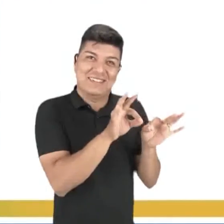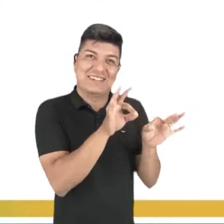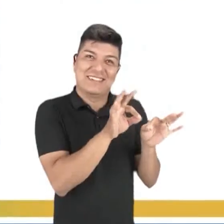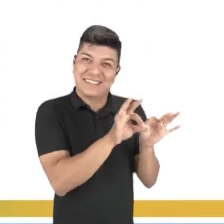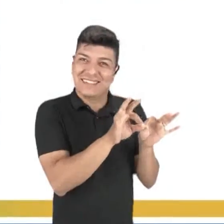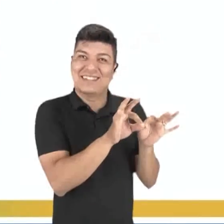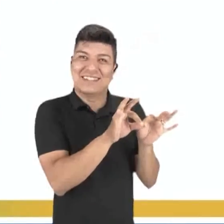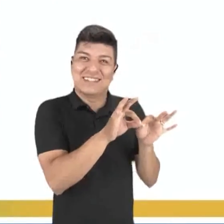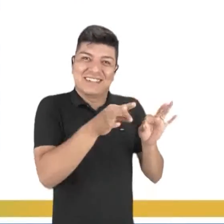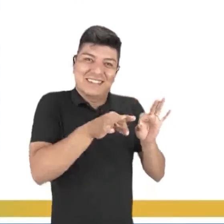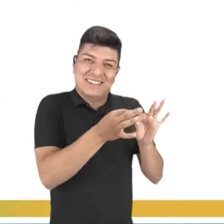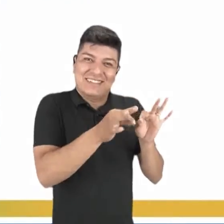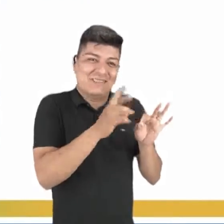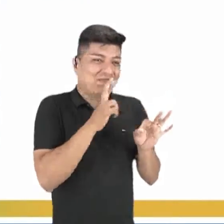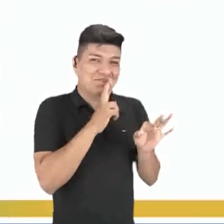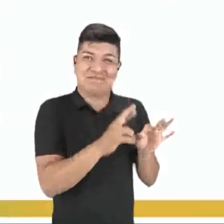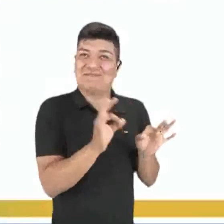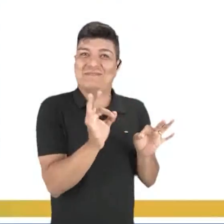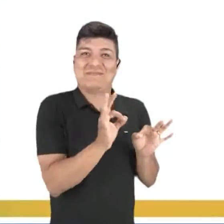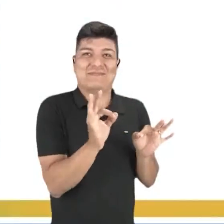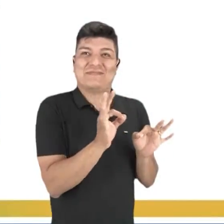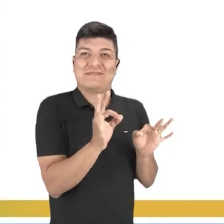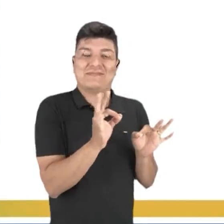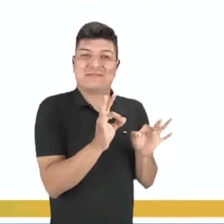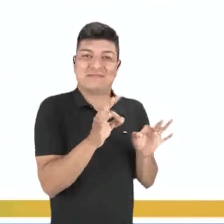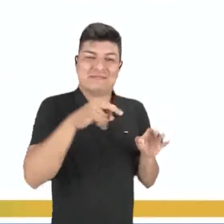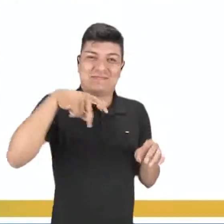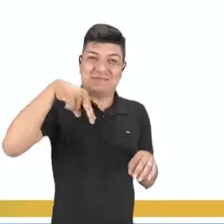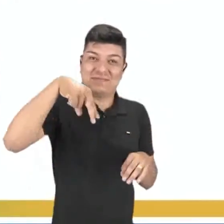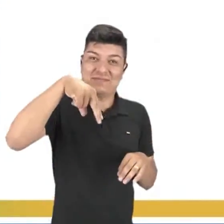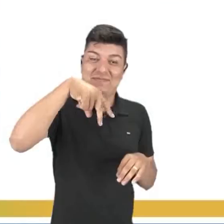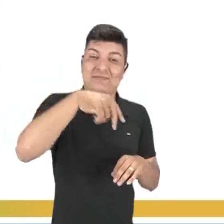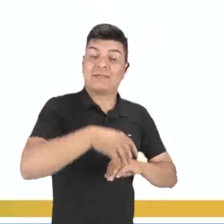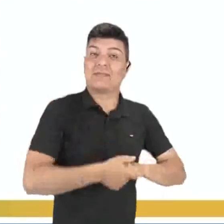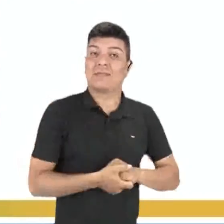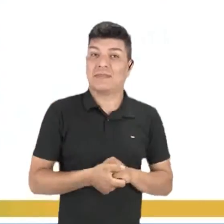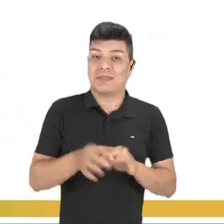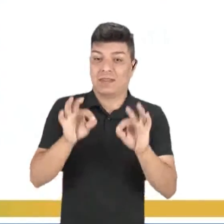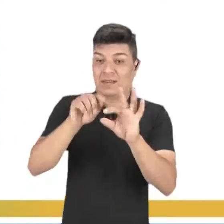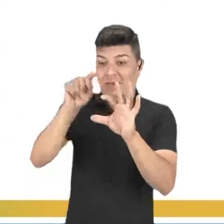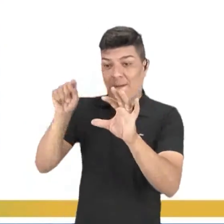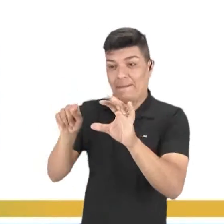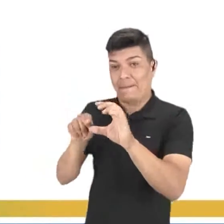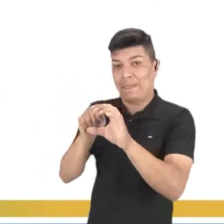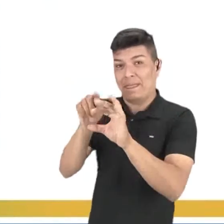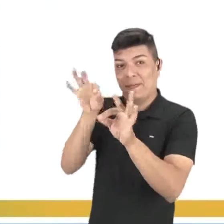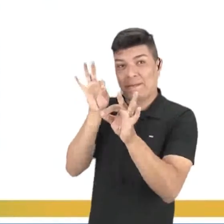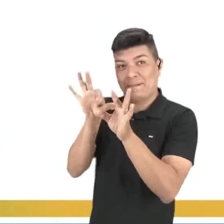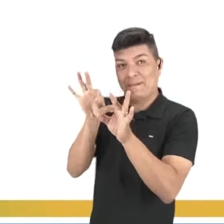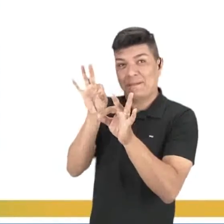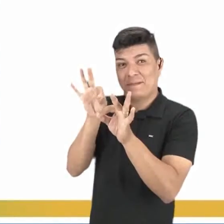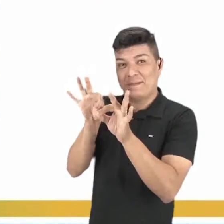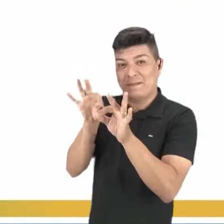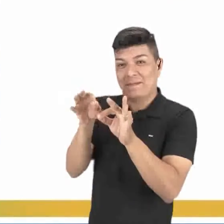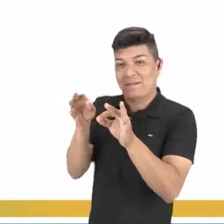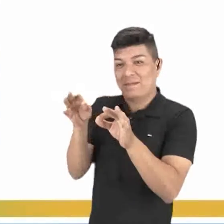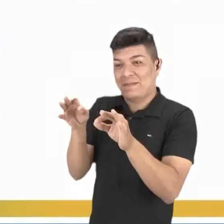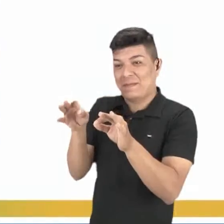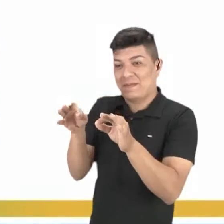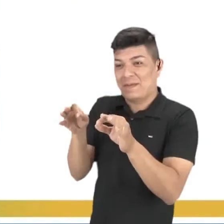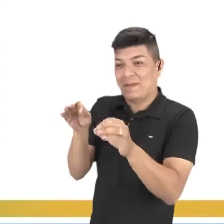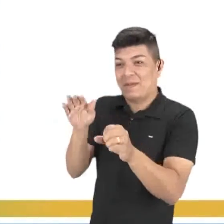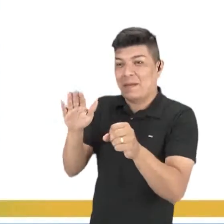A linha não respondia, ia andando. Buraco aberto pela agulha era logo enchido por